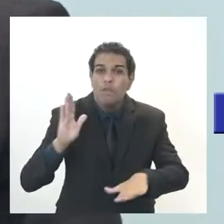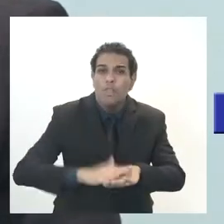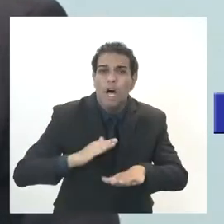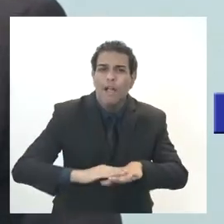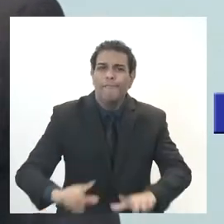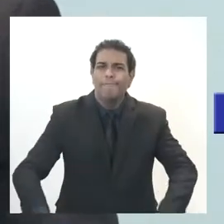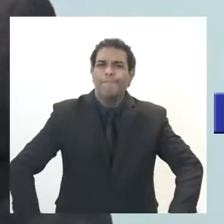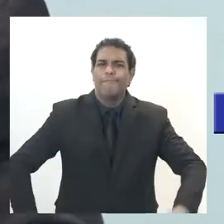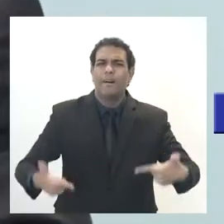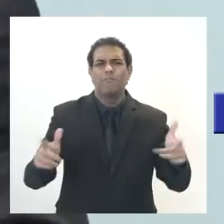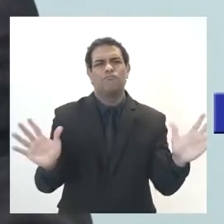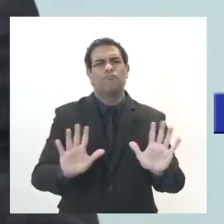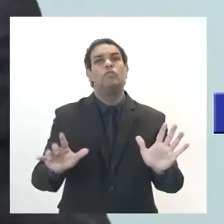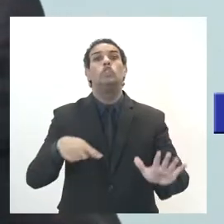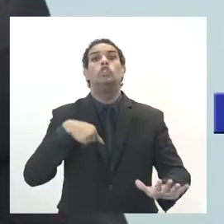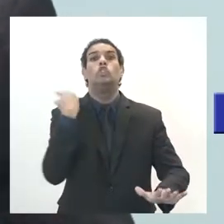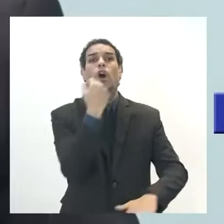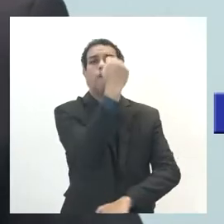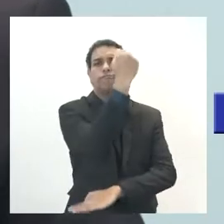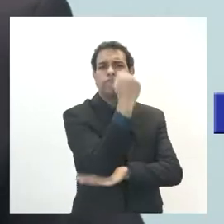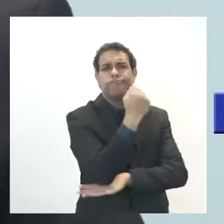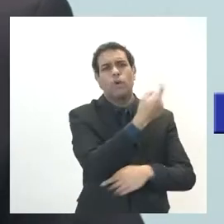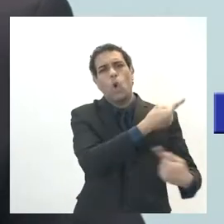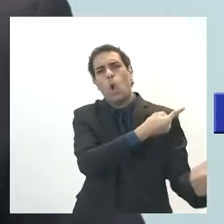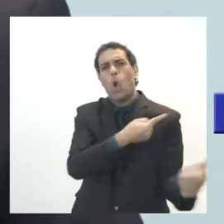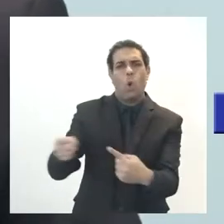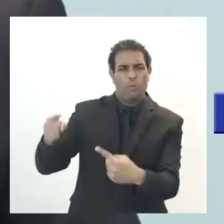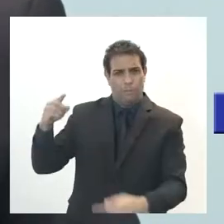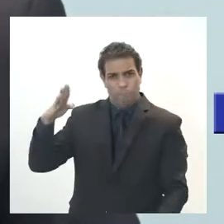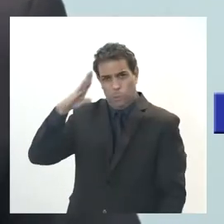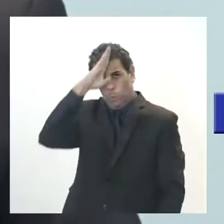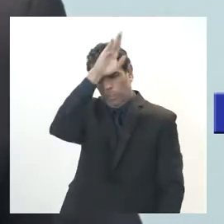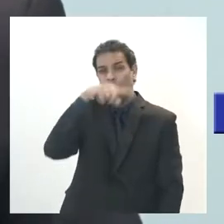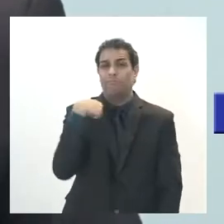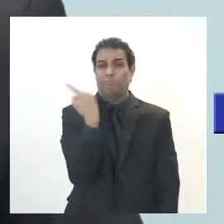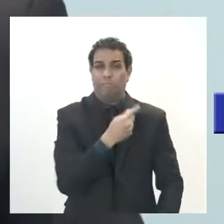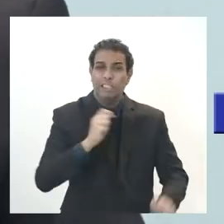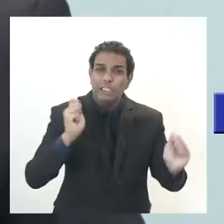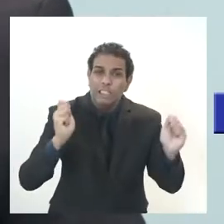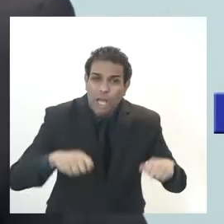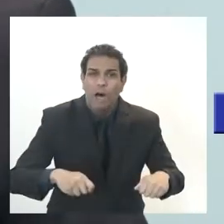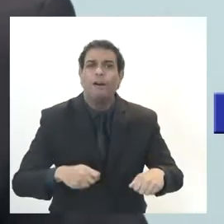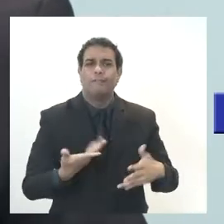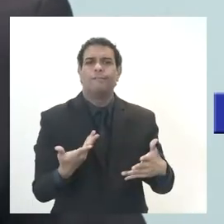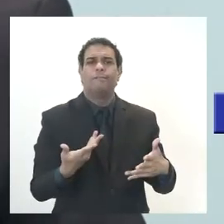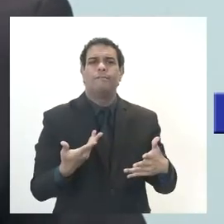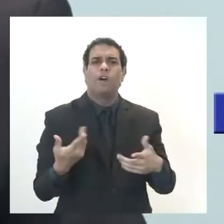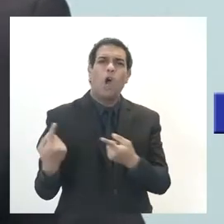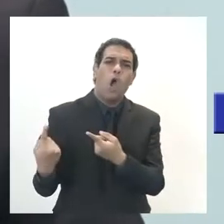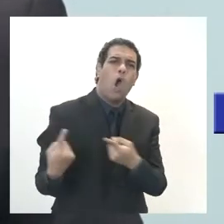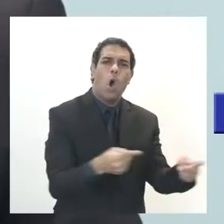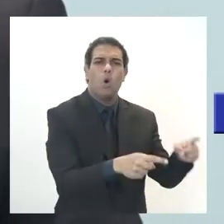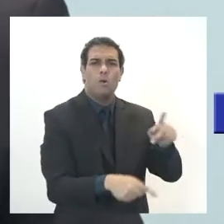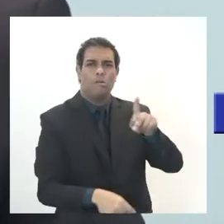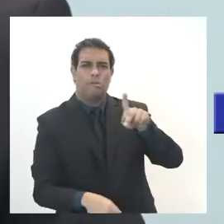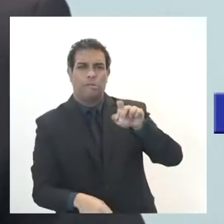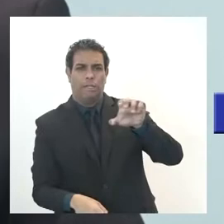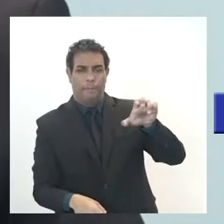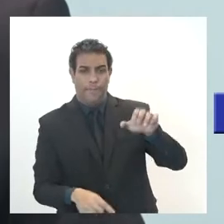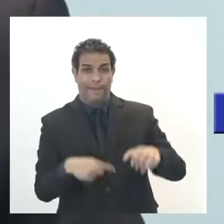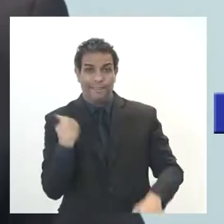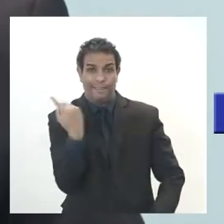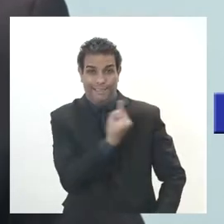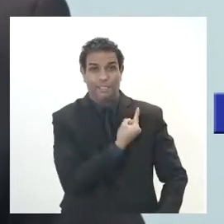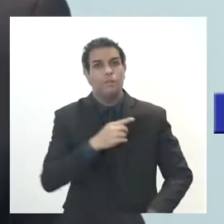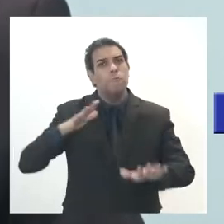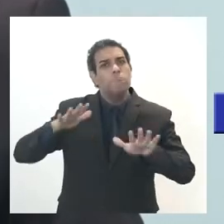nós nós temos resistência no nosso país Nós podemos se resistir a essa PEC é nós temos